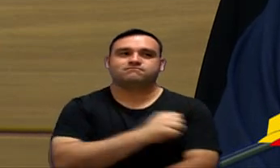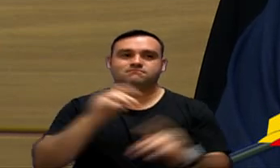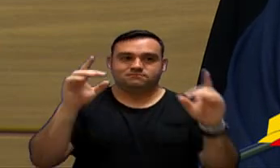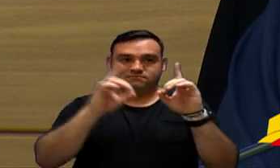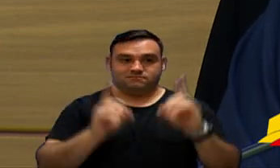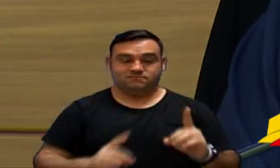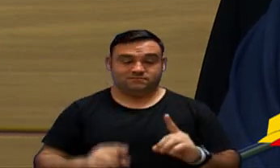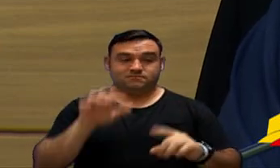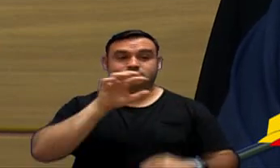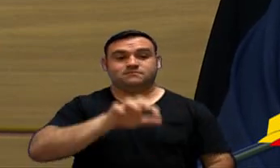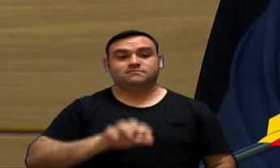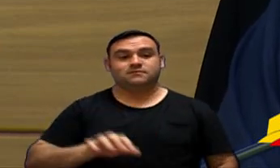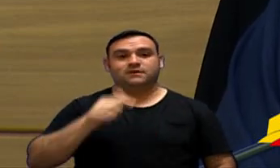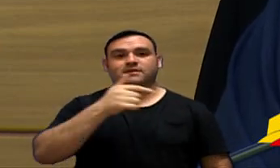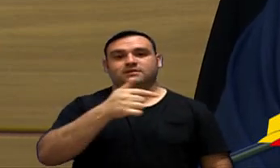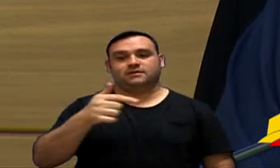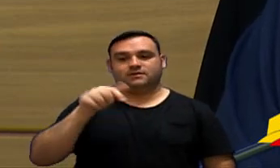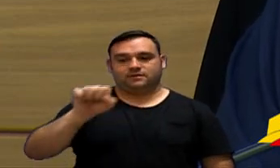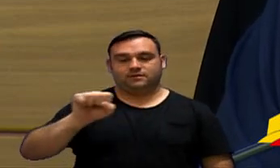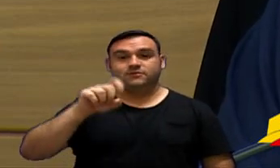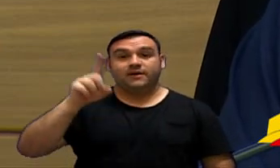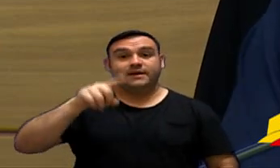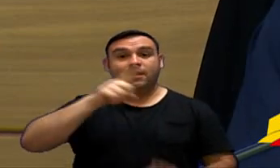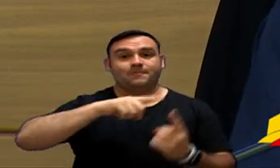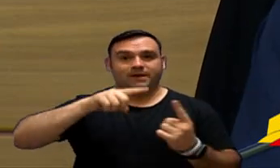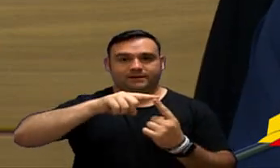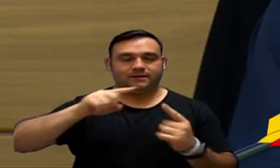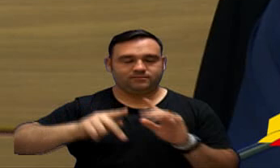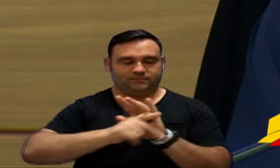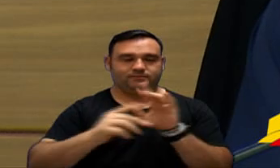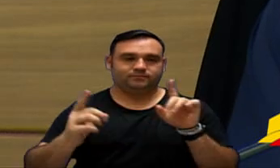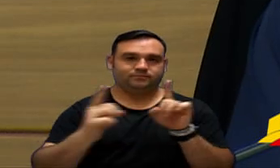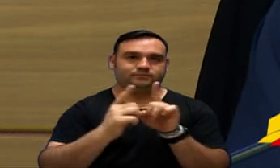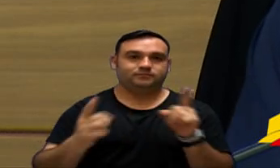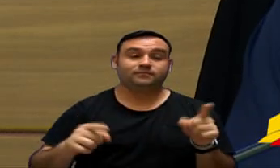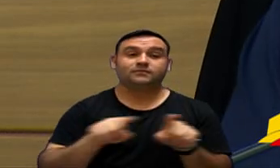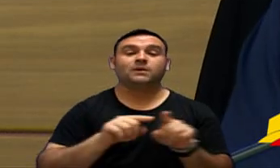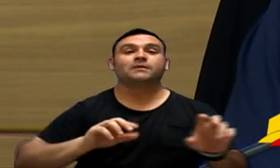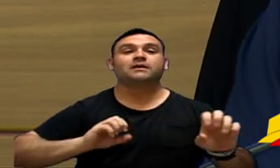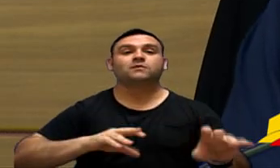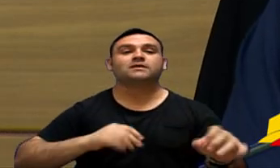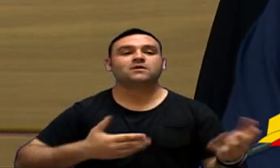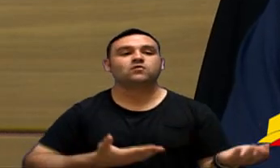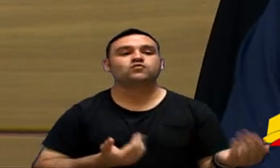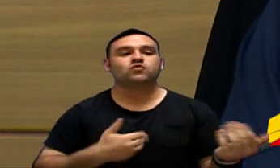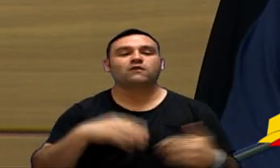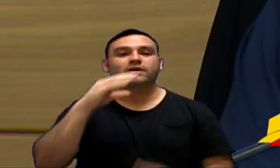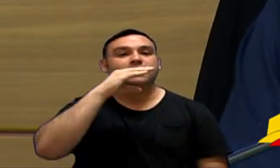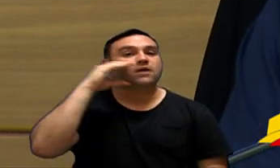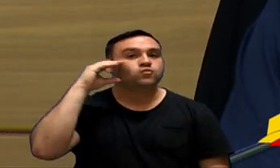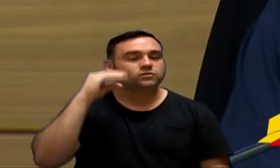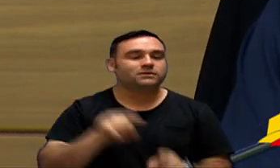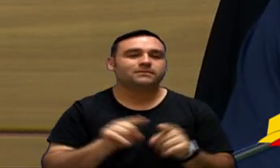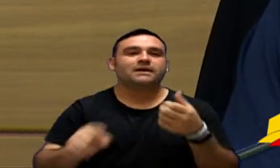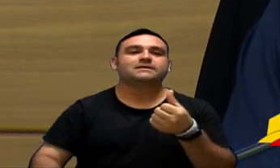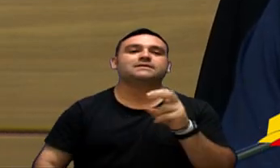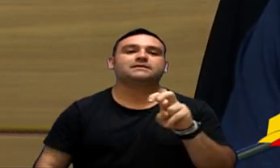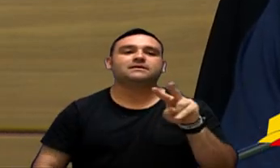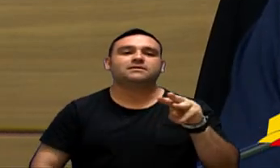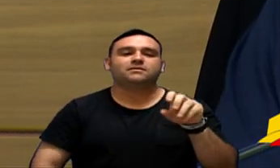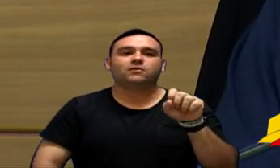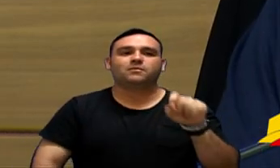Unidades, 778 é a nossa meta de atendimento. Educação de jovens e adultos, R$ 65